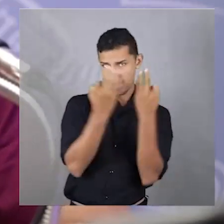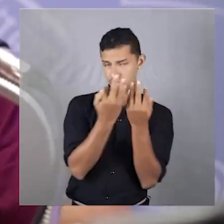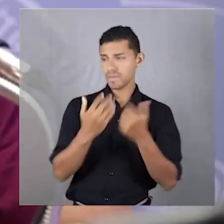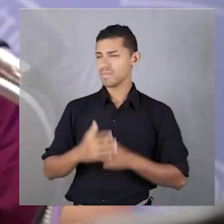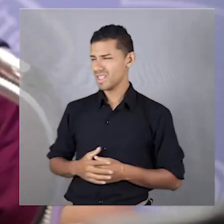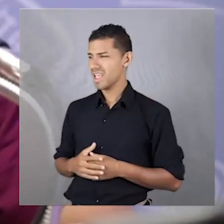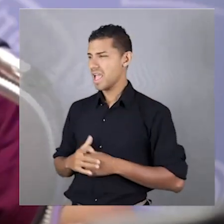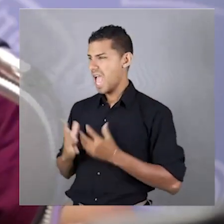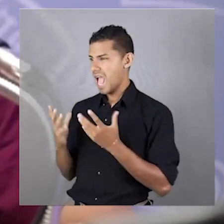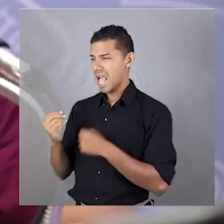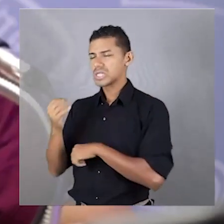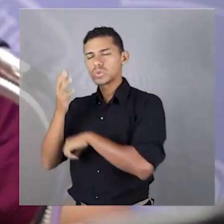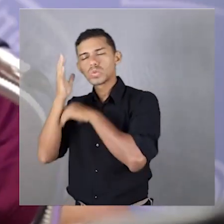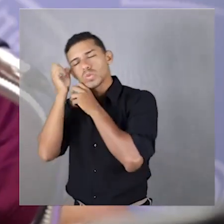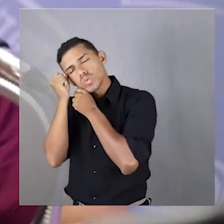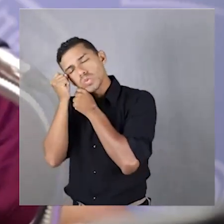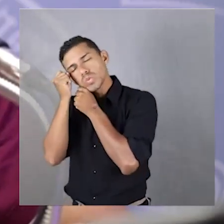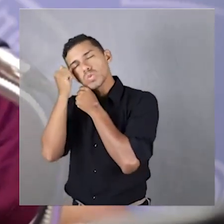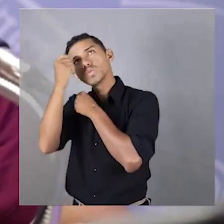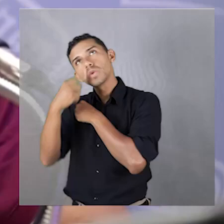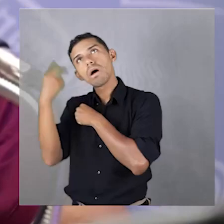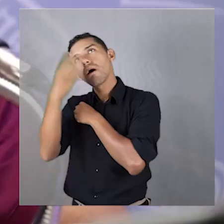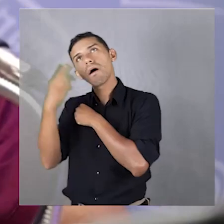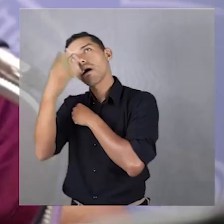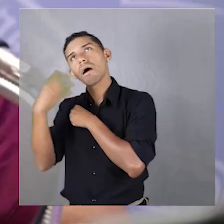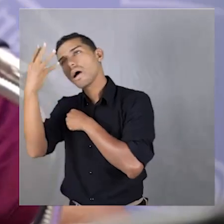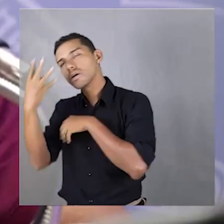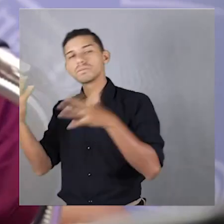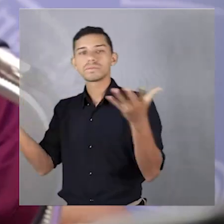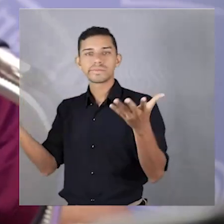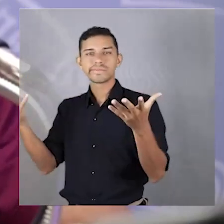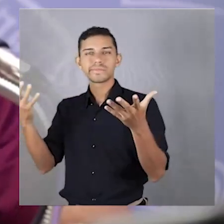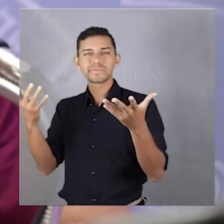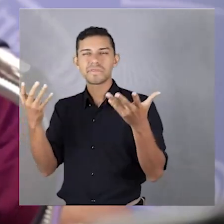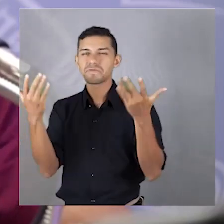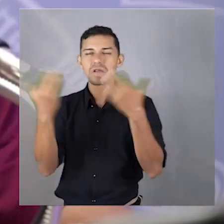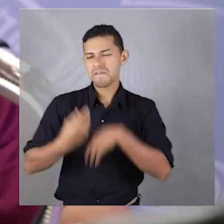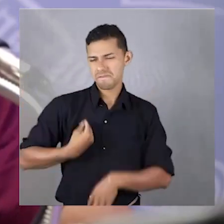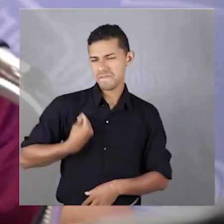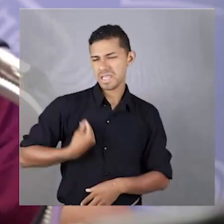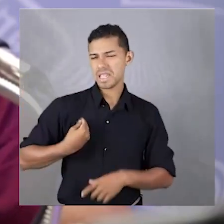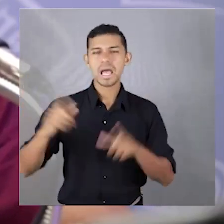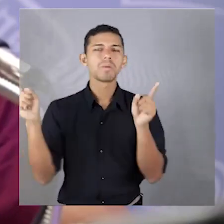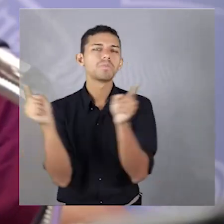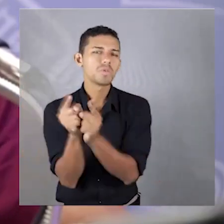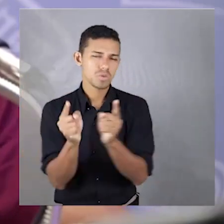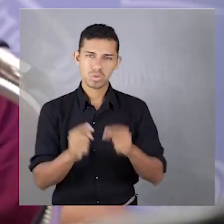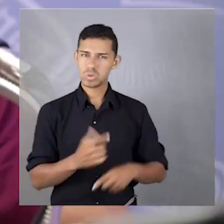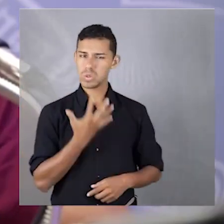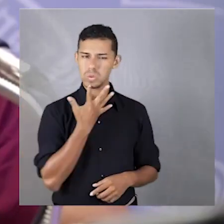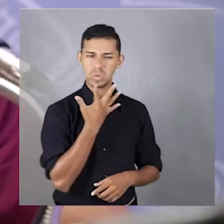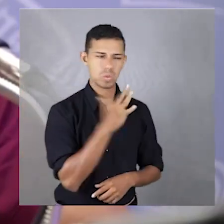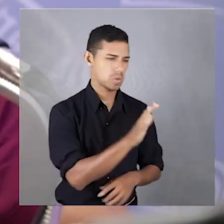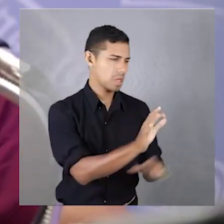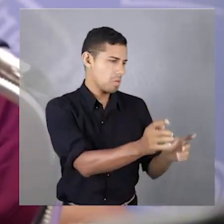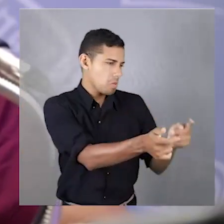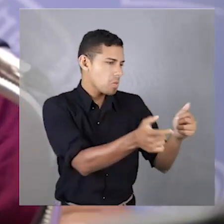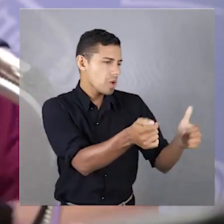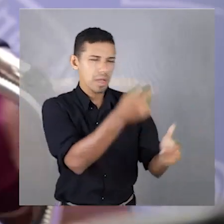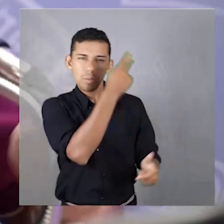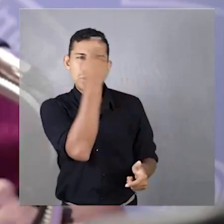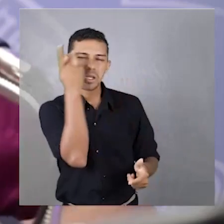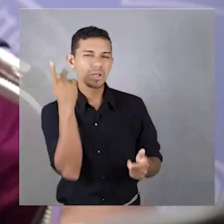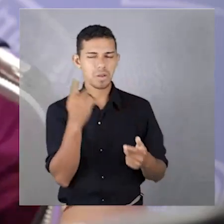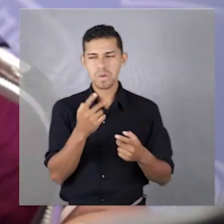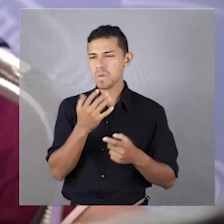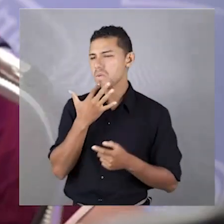pouco vê. Então, por exemplo, eu estou de férias e estou dormindo demais, eu passeio de menos, eu conheço menos pessoas, se eu